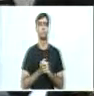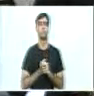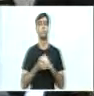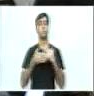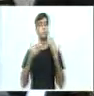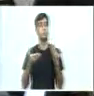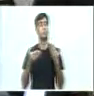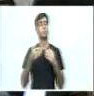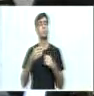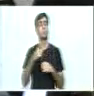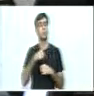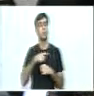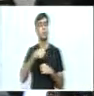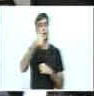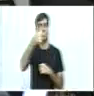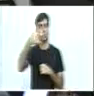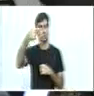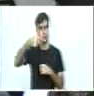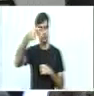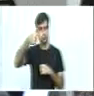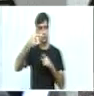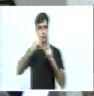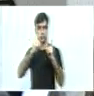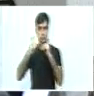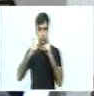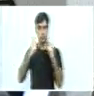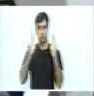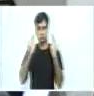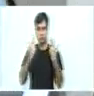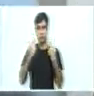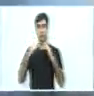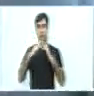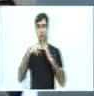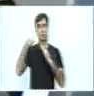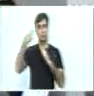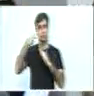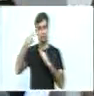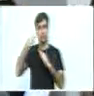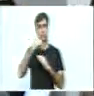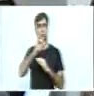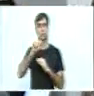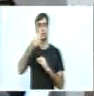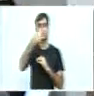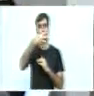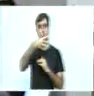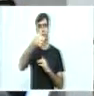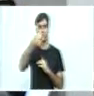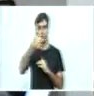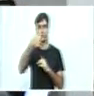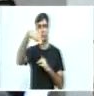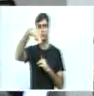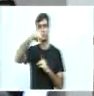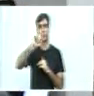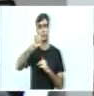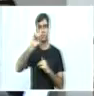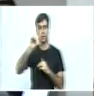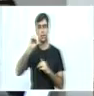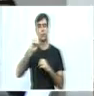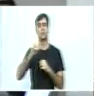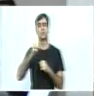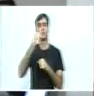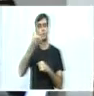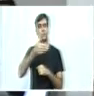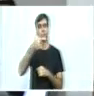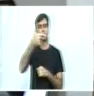Na 17ª reunião ordinária da Câmara Municipal de Viçosa, no dia 31 de maio de 2016,